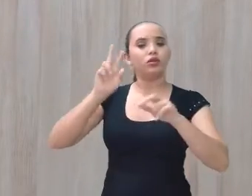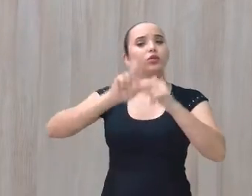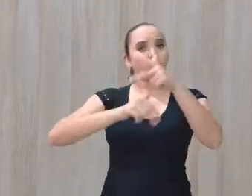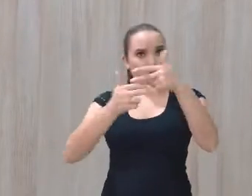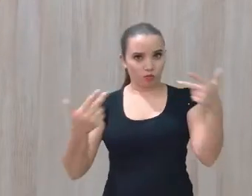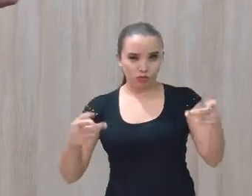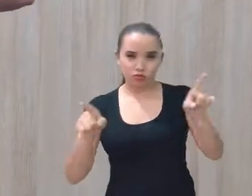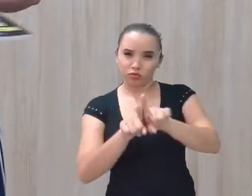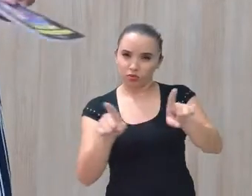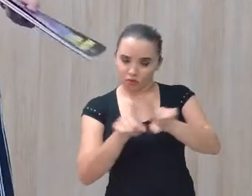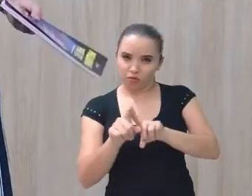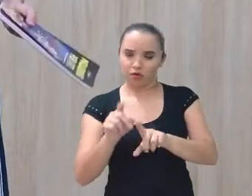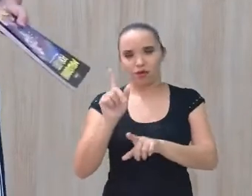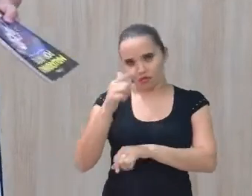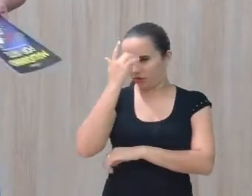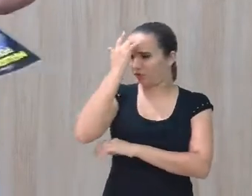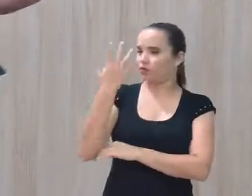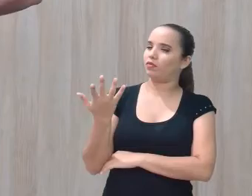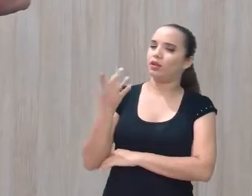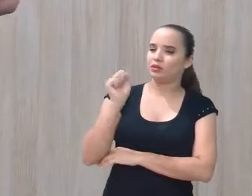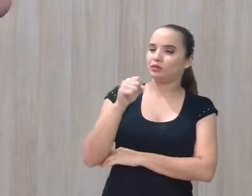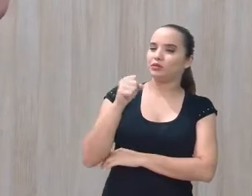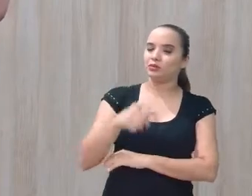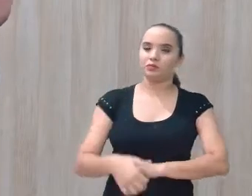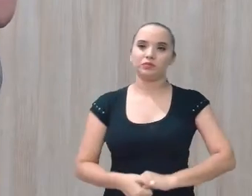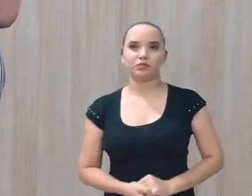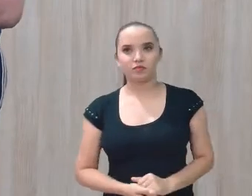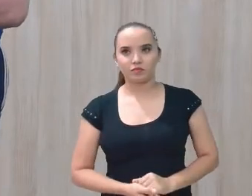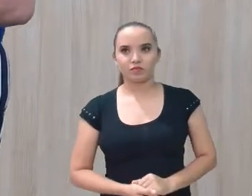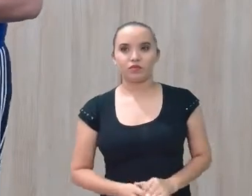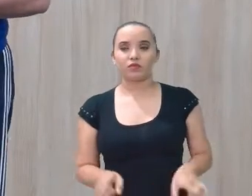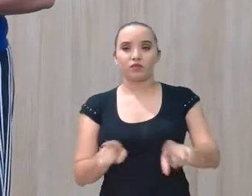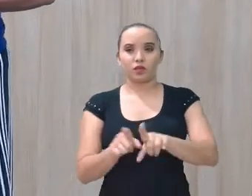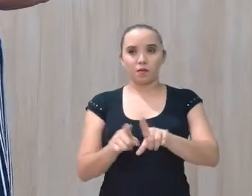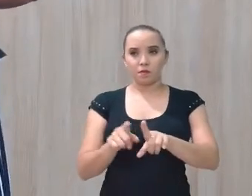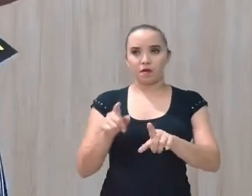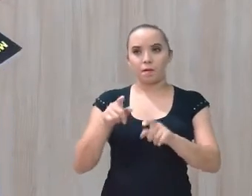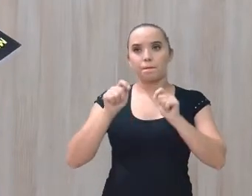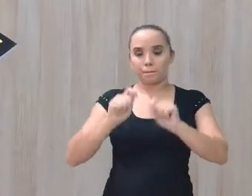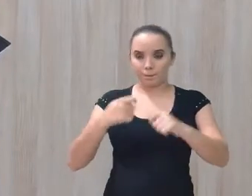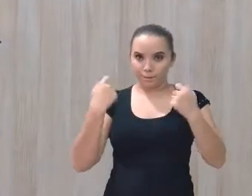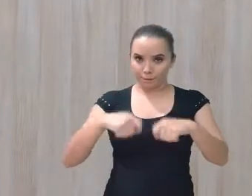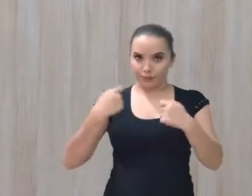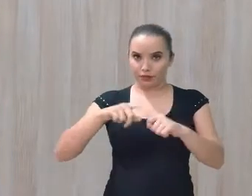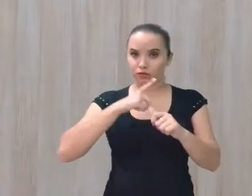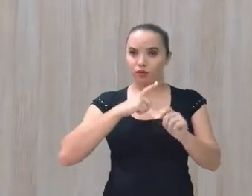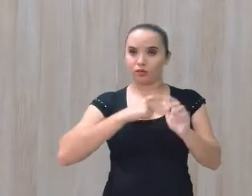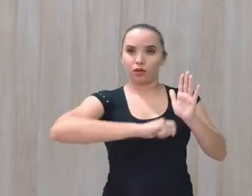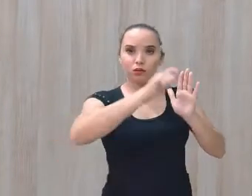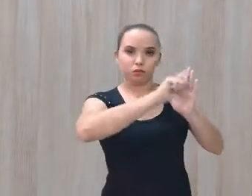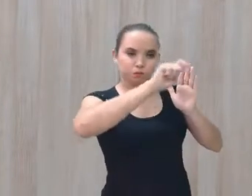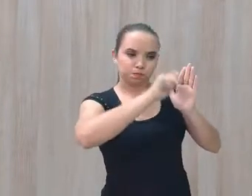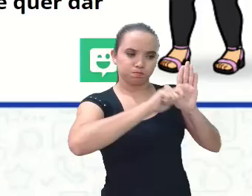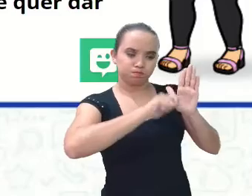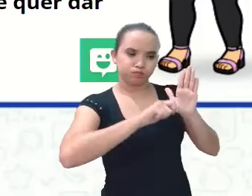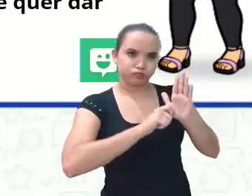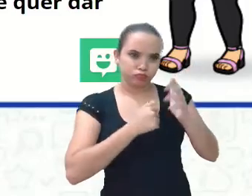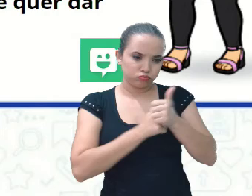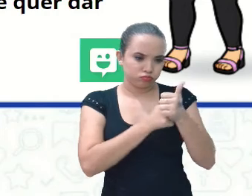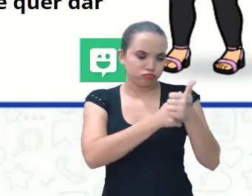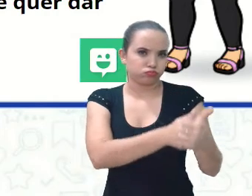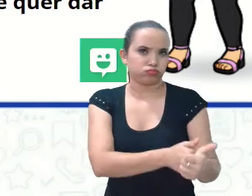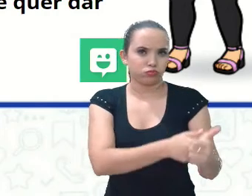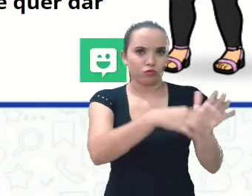objetos, né, que fica até mais fácil para desenhar, né? Você tem que escrever um roteiro. Aí o ideal é você fazer